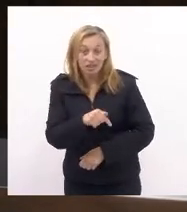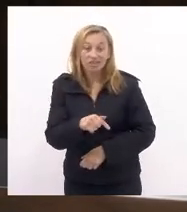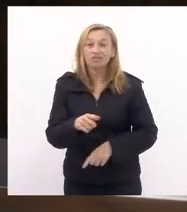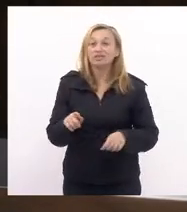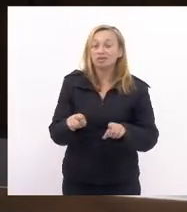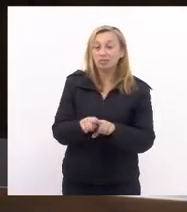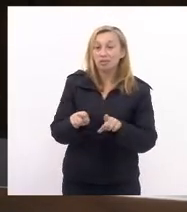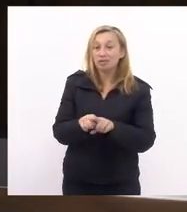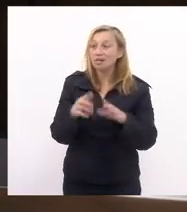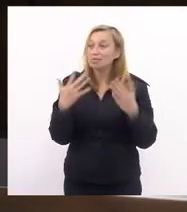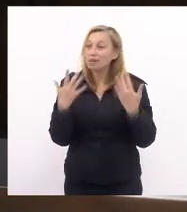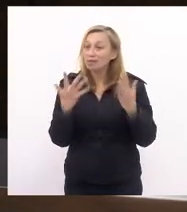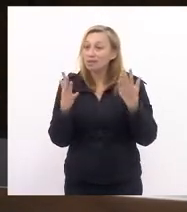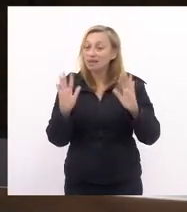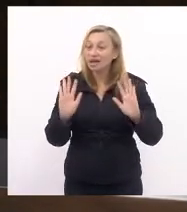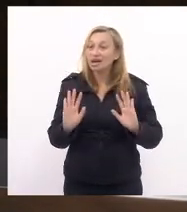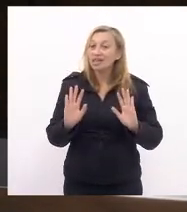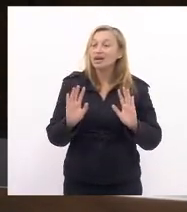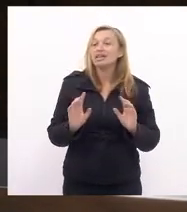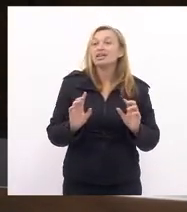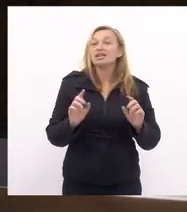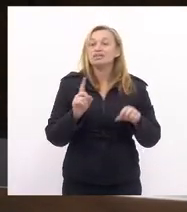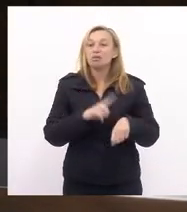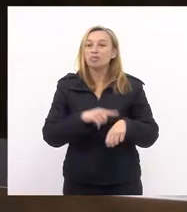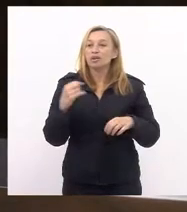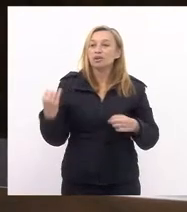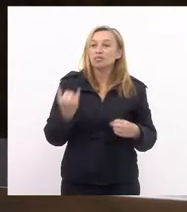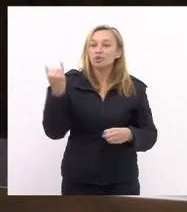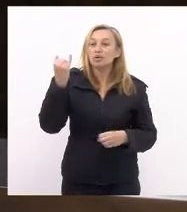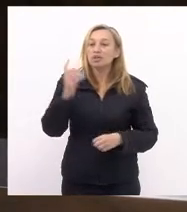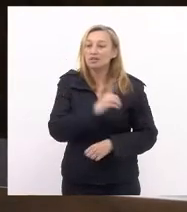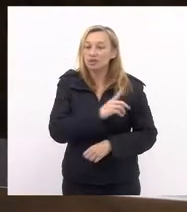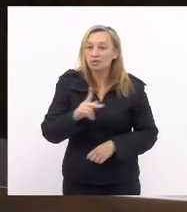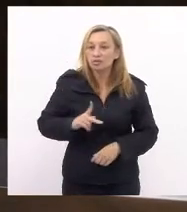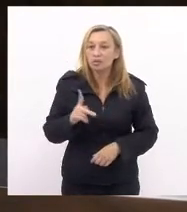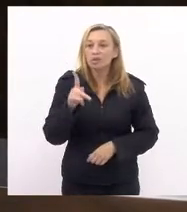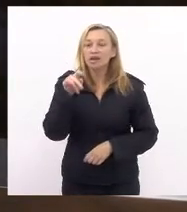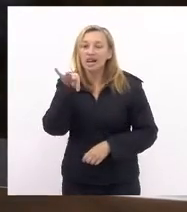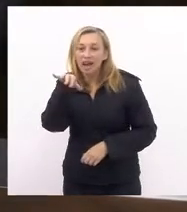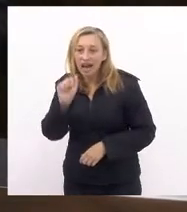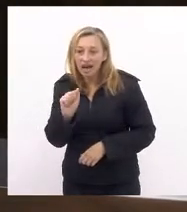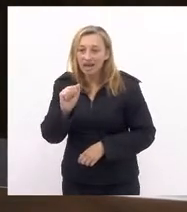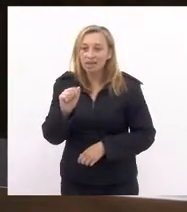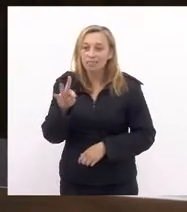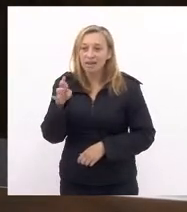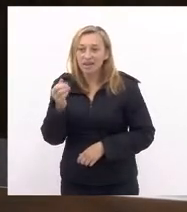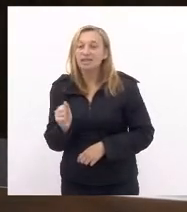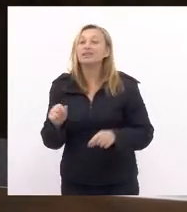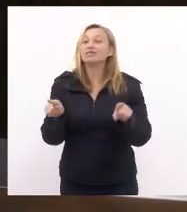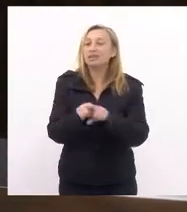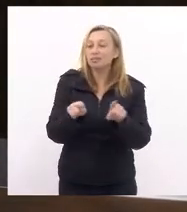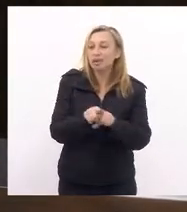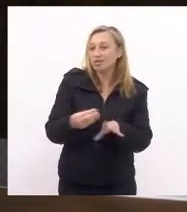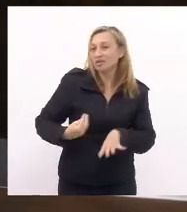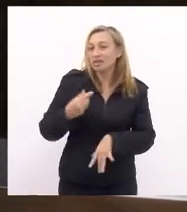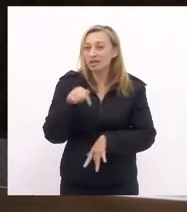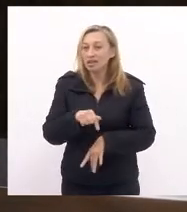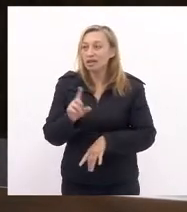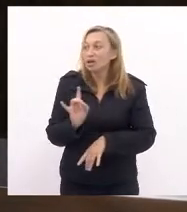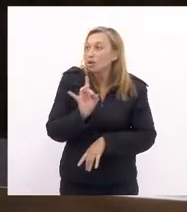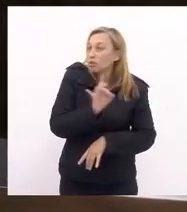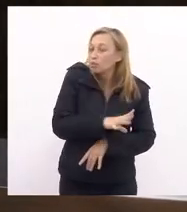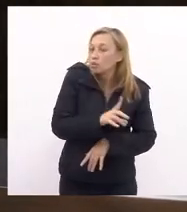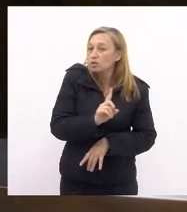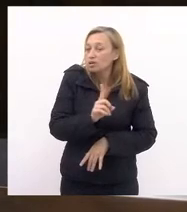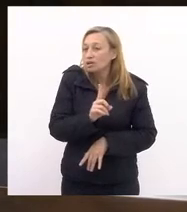prestigiar esse evento, minha colega defensora pública Carla Beatriz, que aqui também está, mas, por último, e